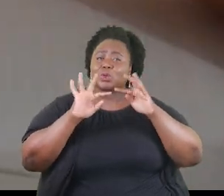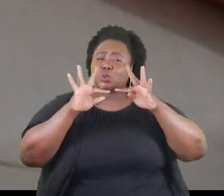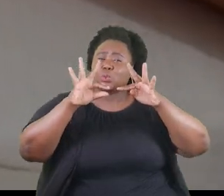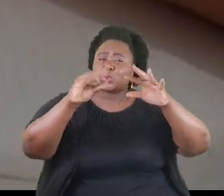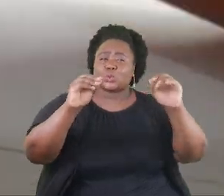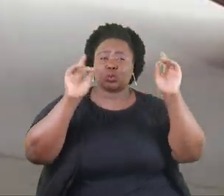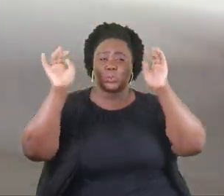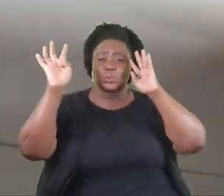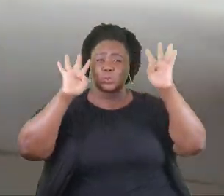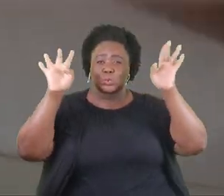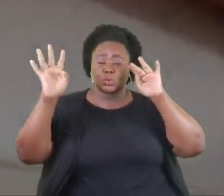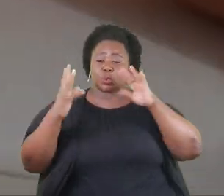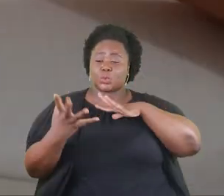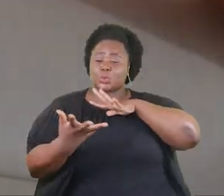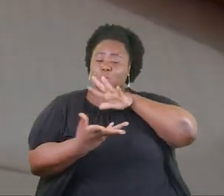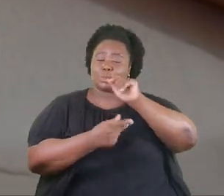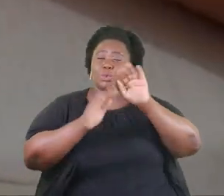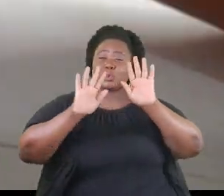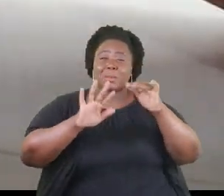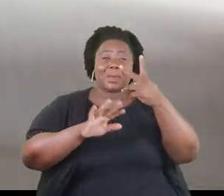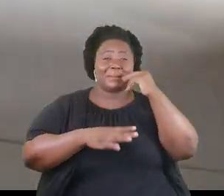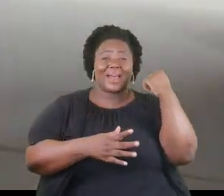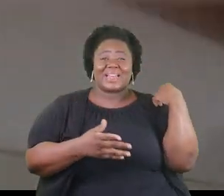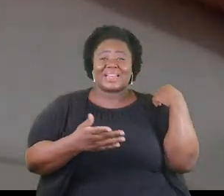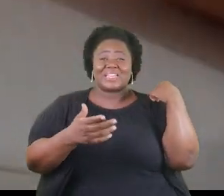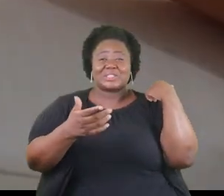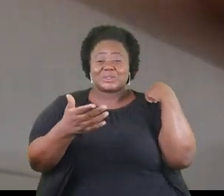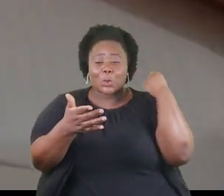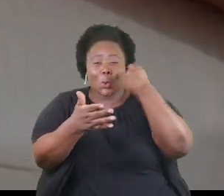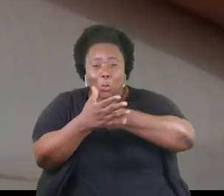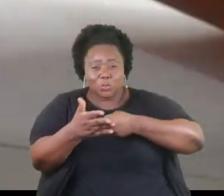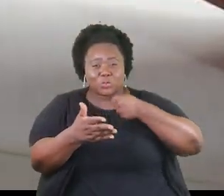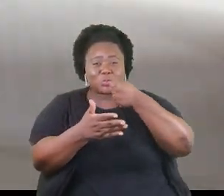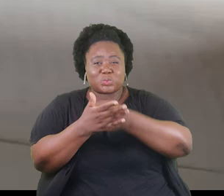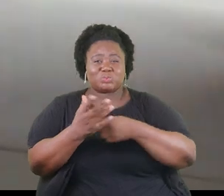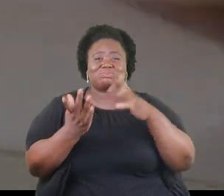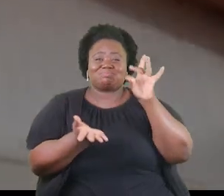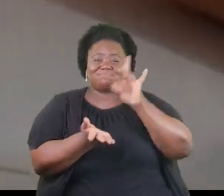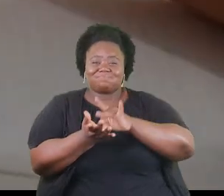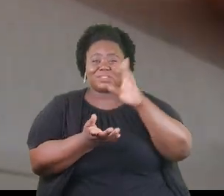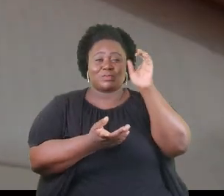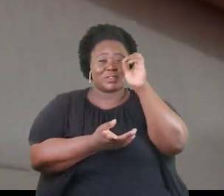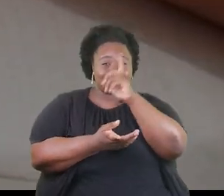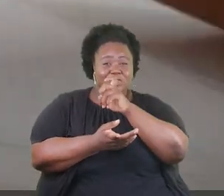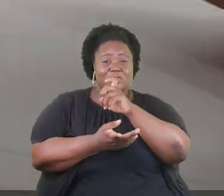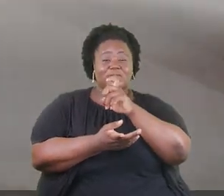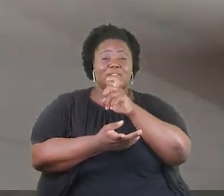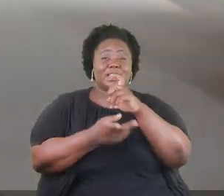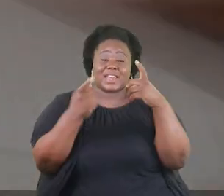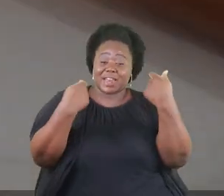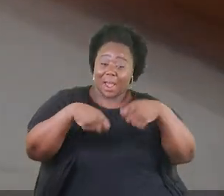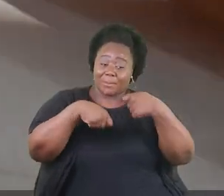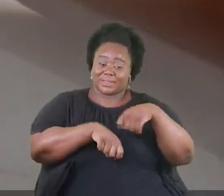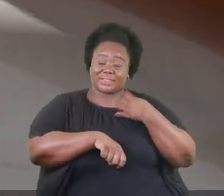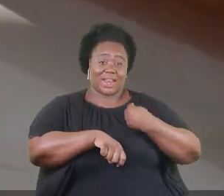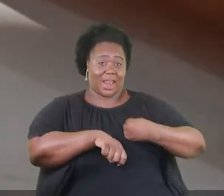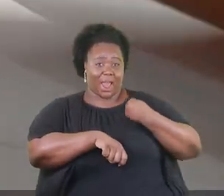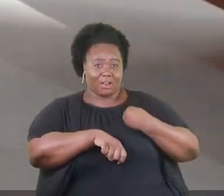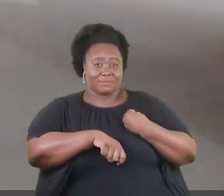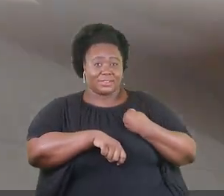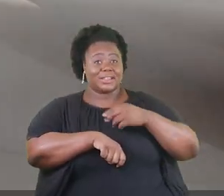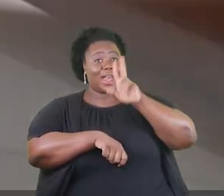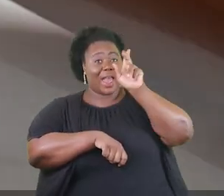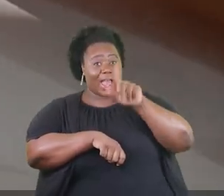do mundo, mas que, sendo golpeados pela dura e cruel realidade das necessidades materiais da vida,